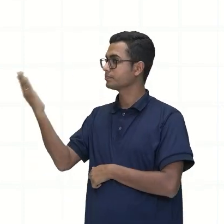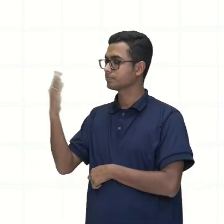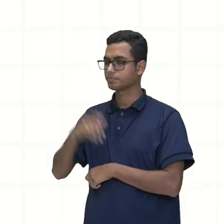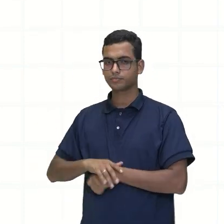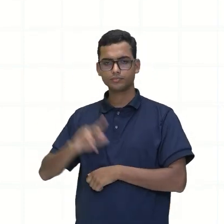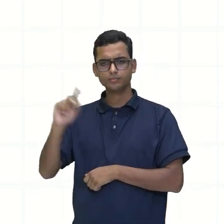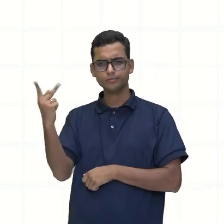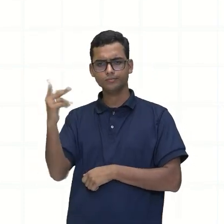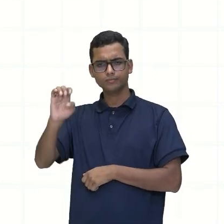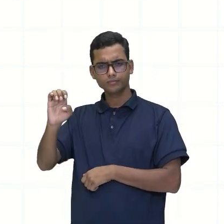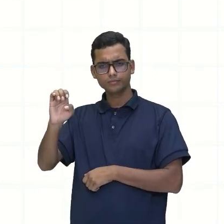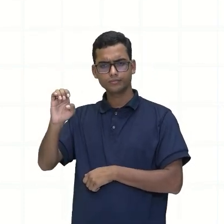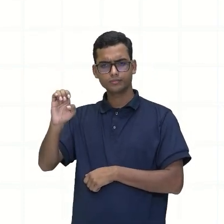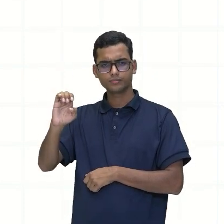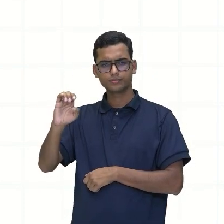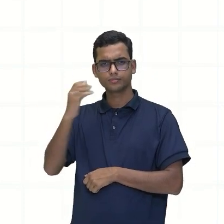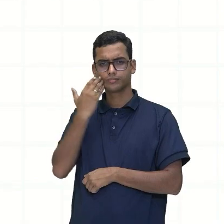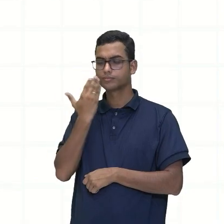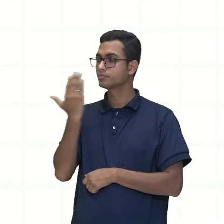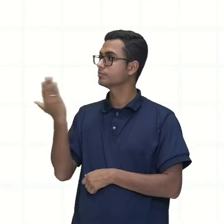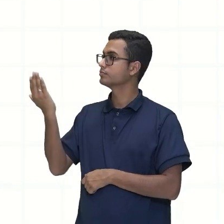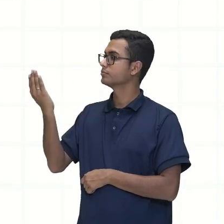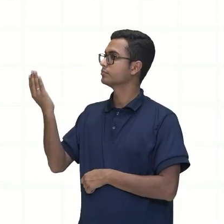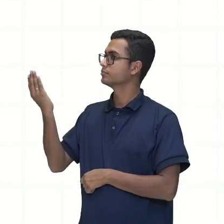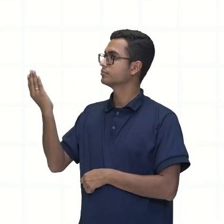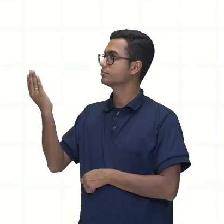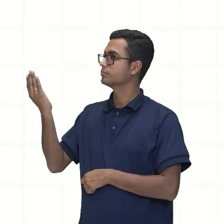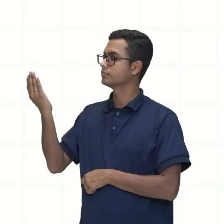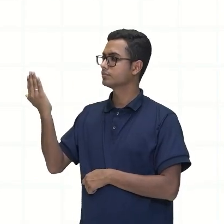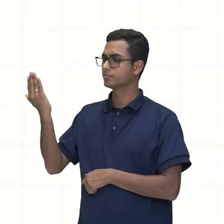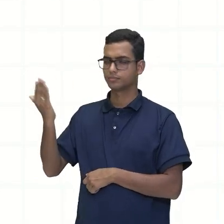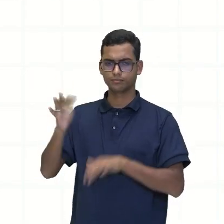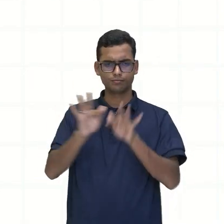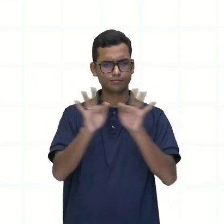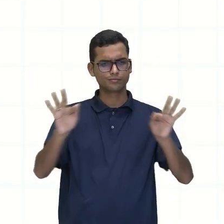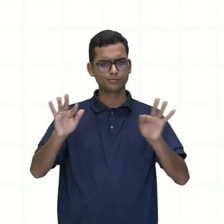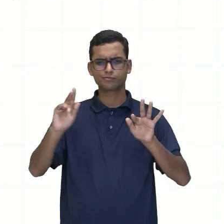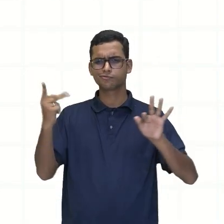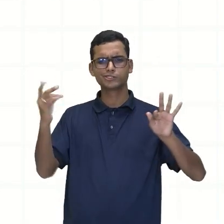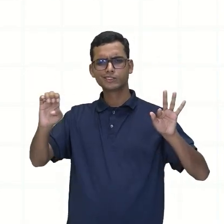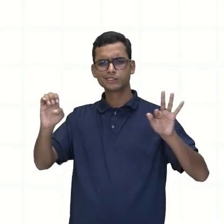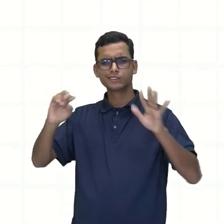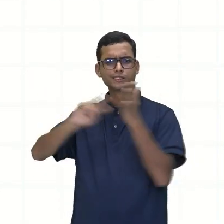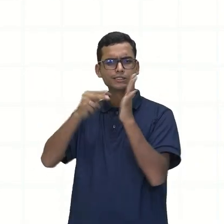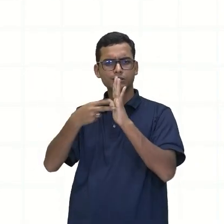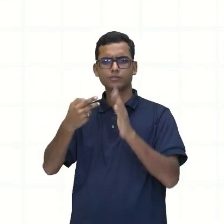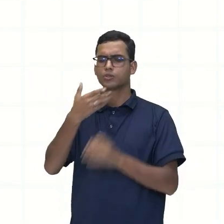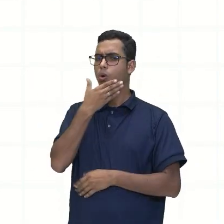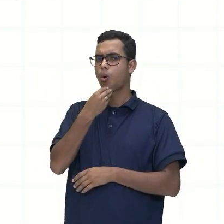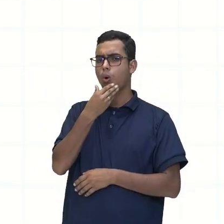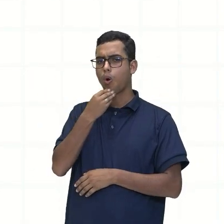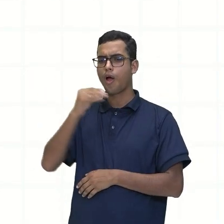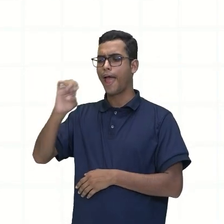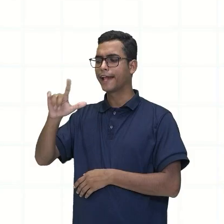com informações, tá bom? Então, he likes tucunaré. Por que é he? Porque é ele, tá?